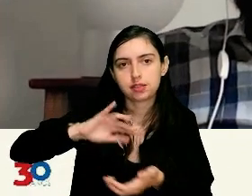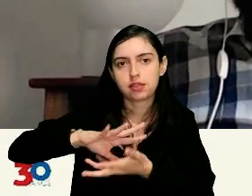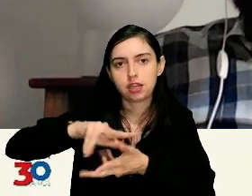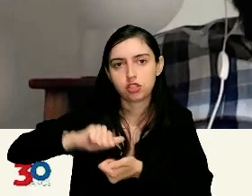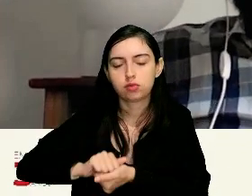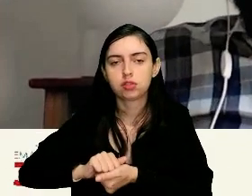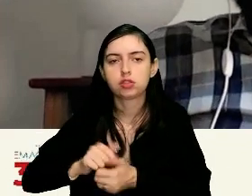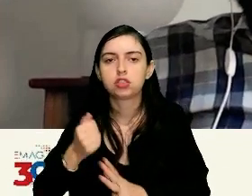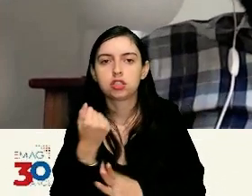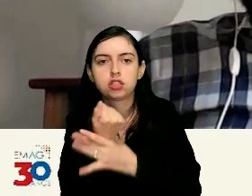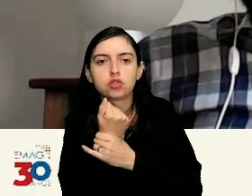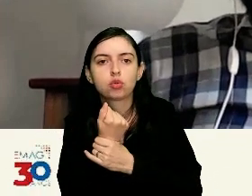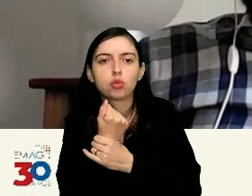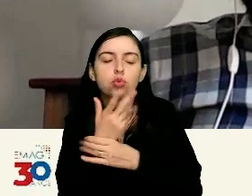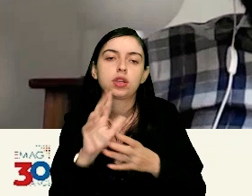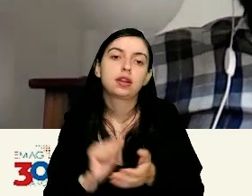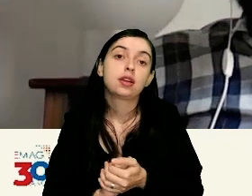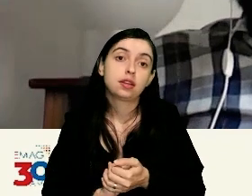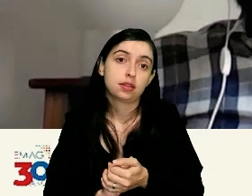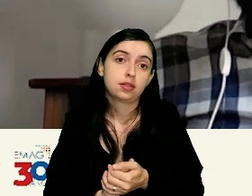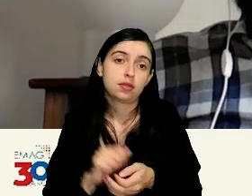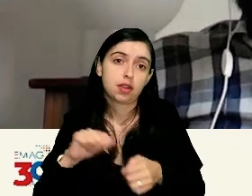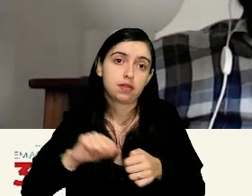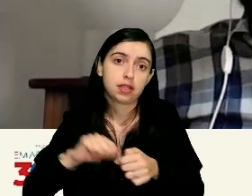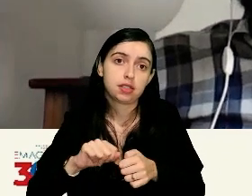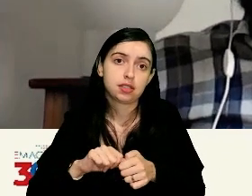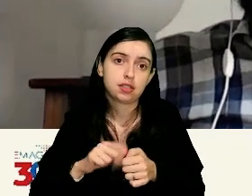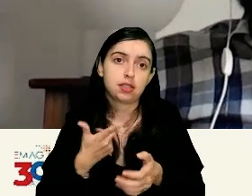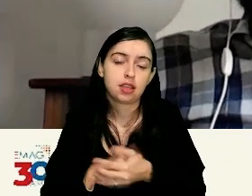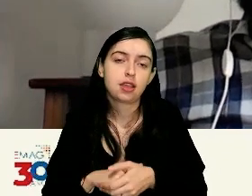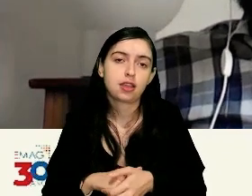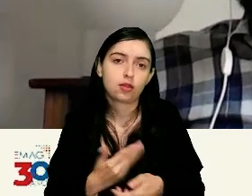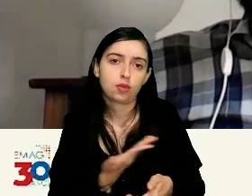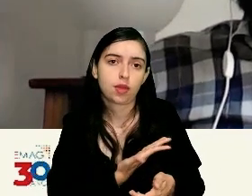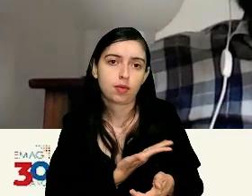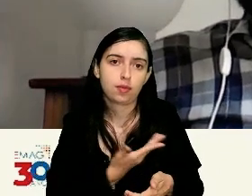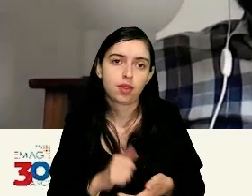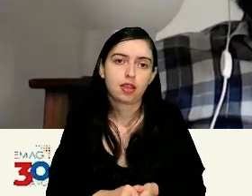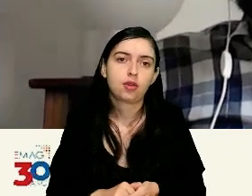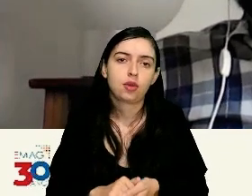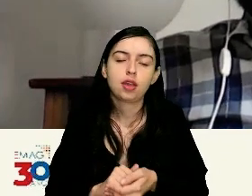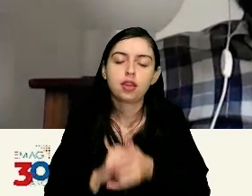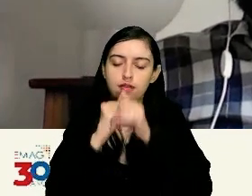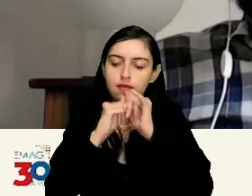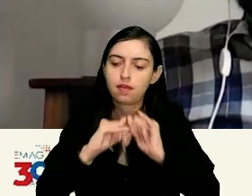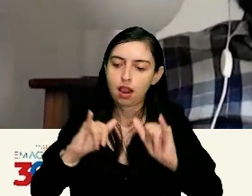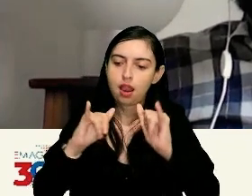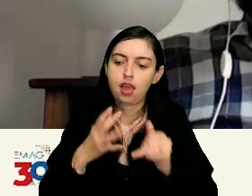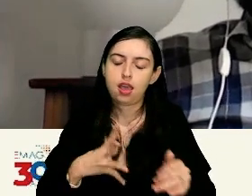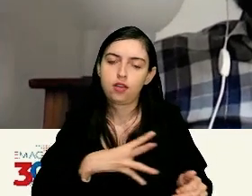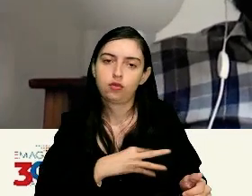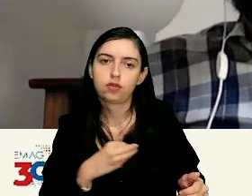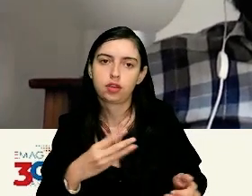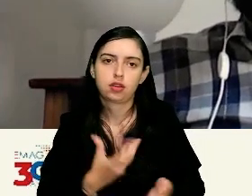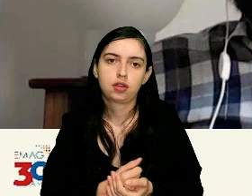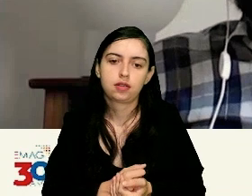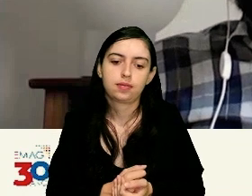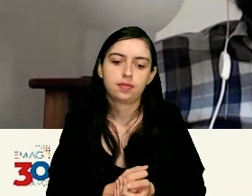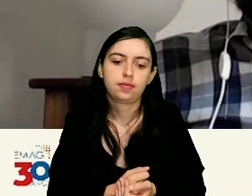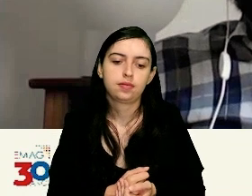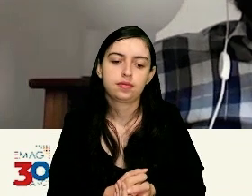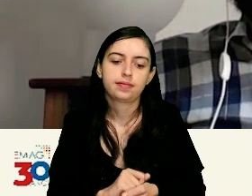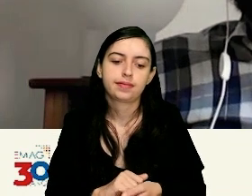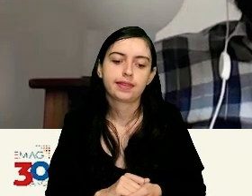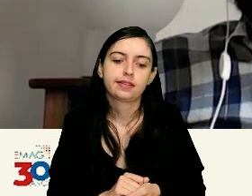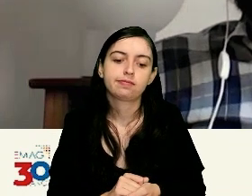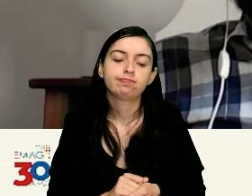vai fazer isso que a sua filha fez, meu amigo, de te abrir, né? De falar com você. E eu acho que é isso que a